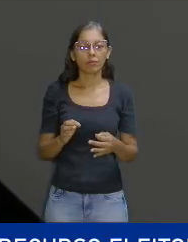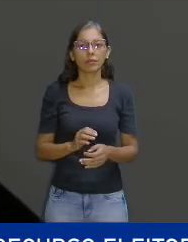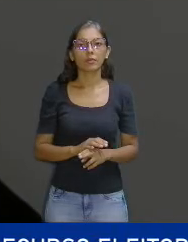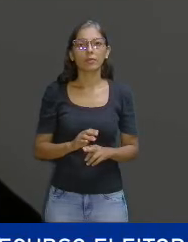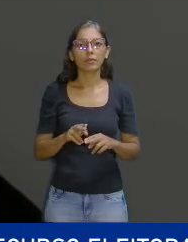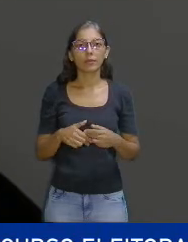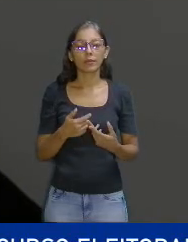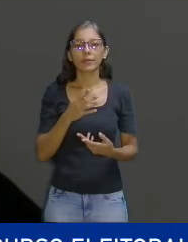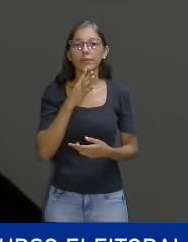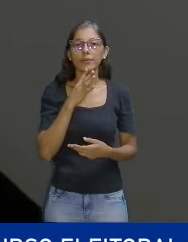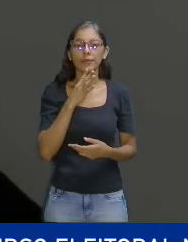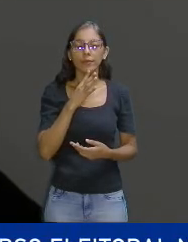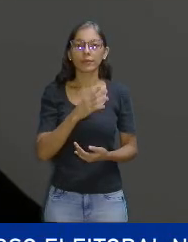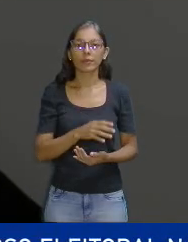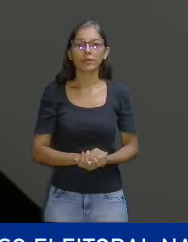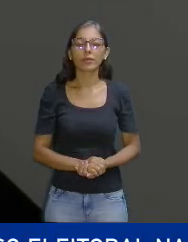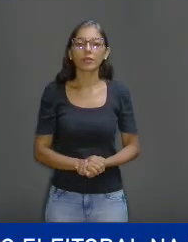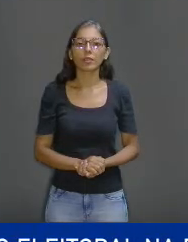dele conheço.